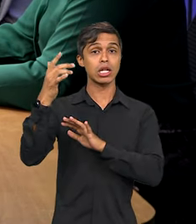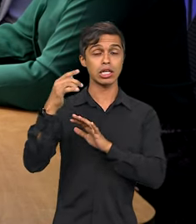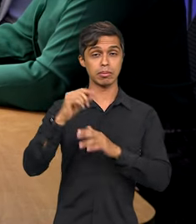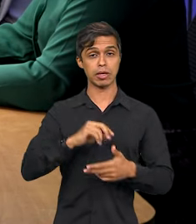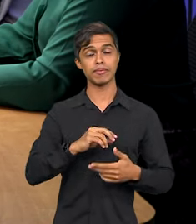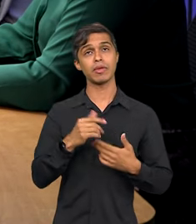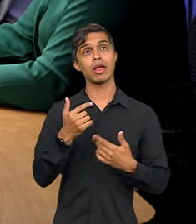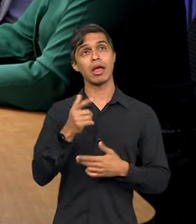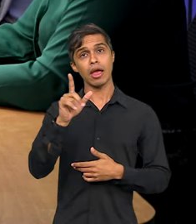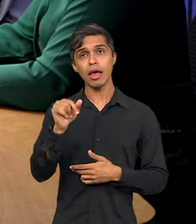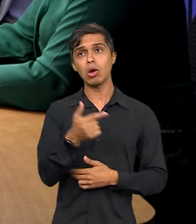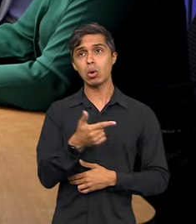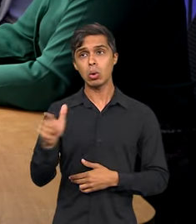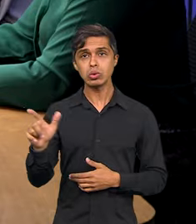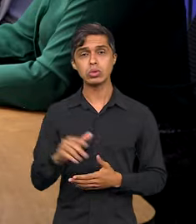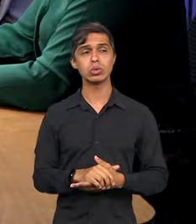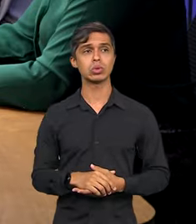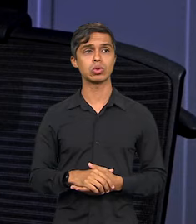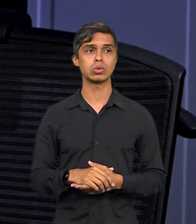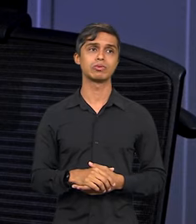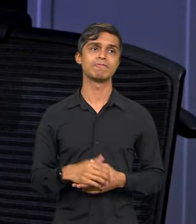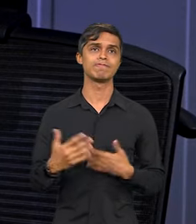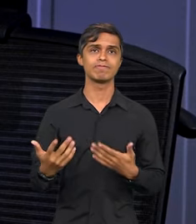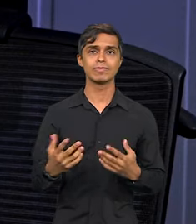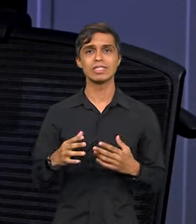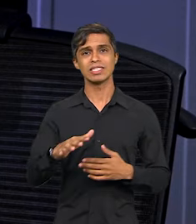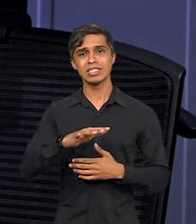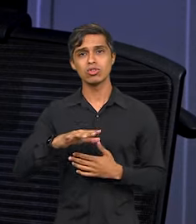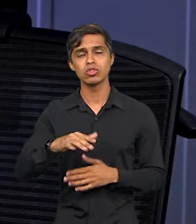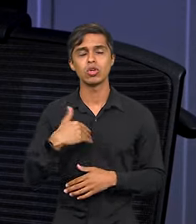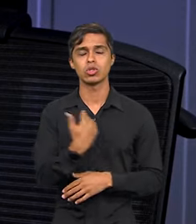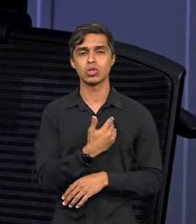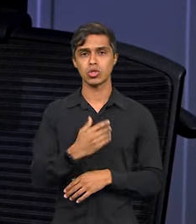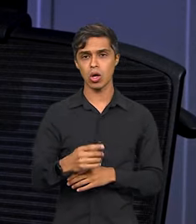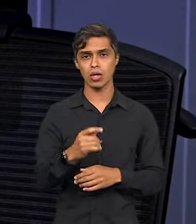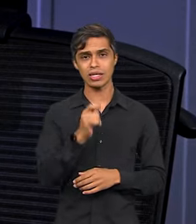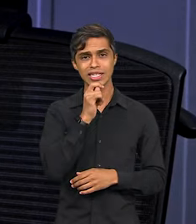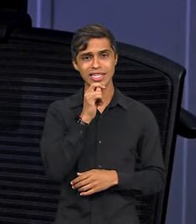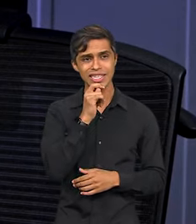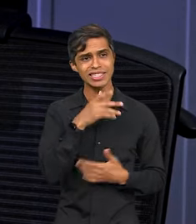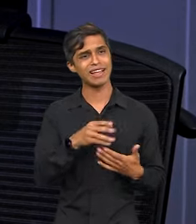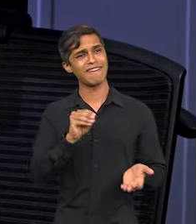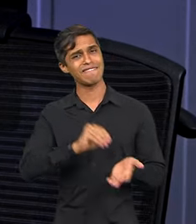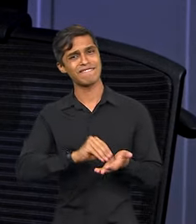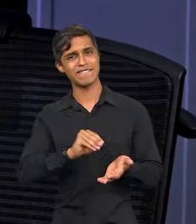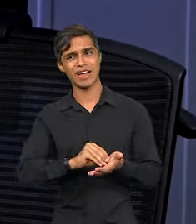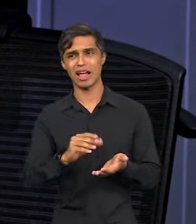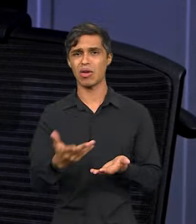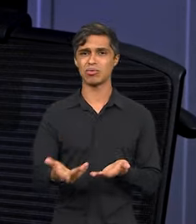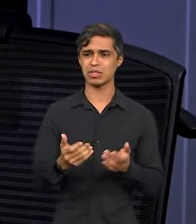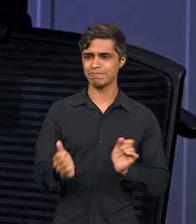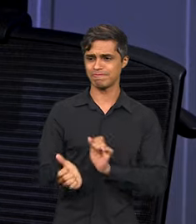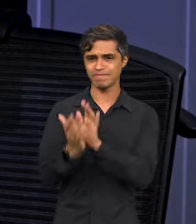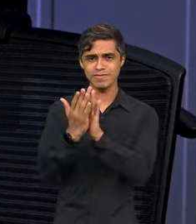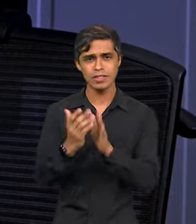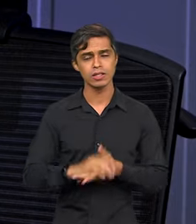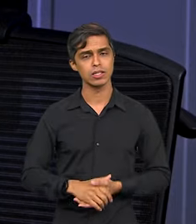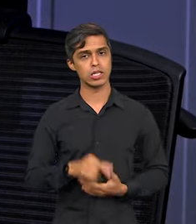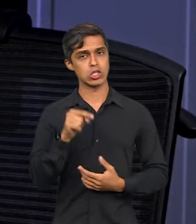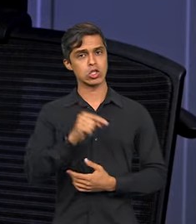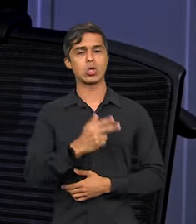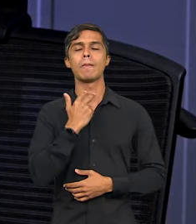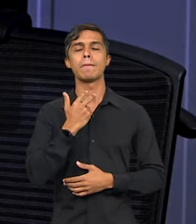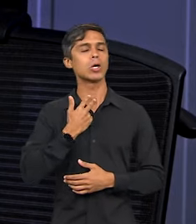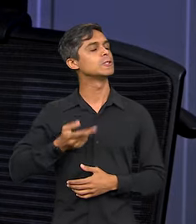outra outra outro flagelo que nós estamos nos aniquilando como humanidade eh isso não